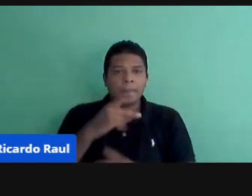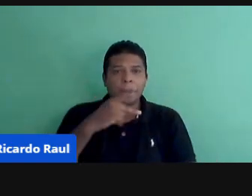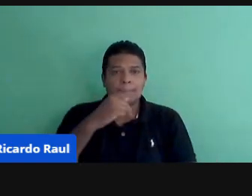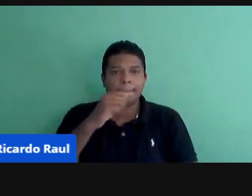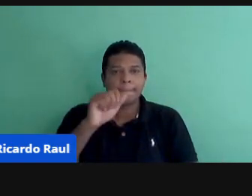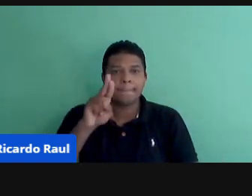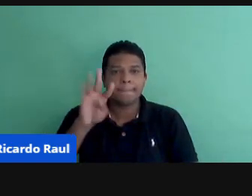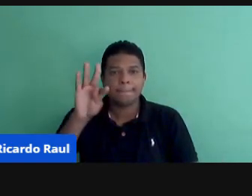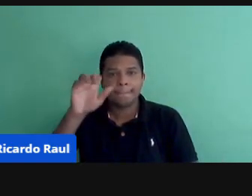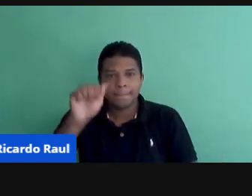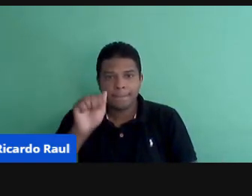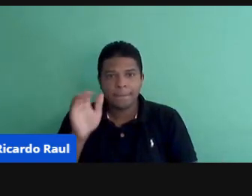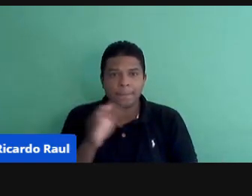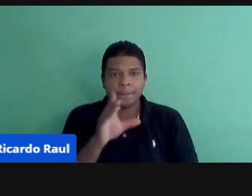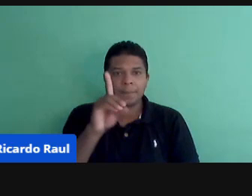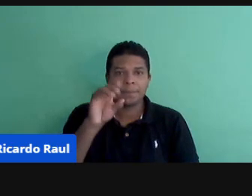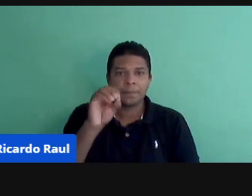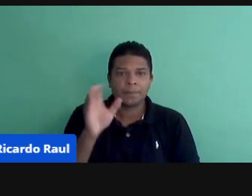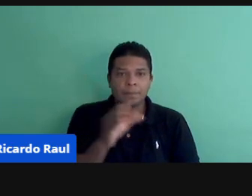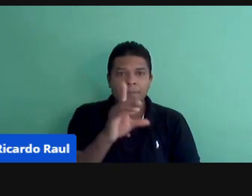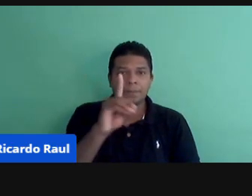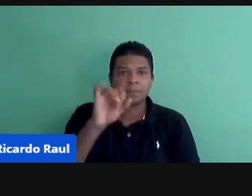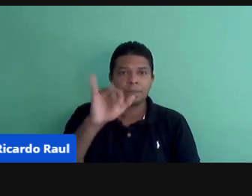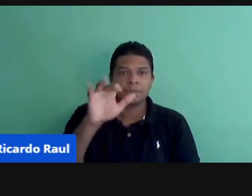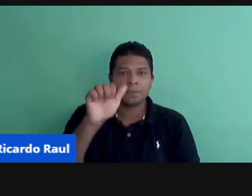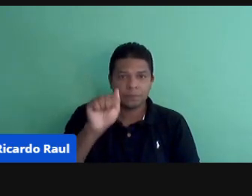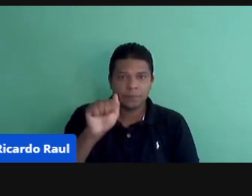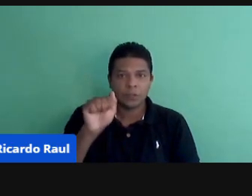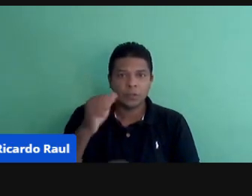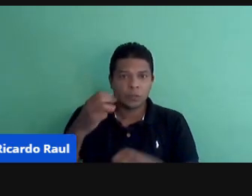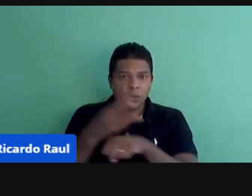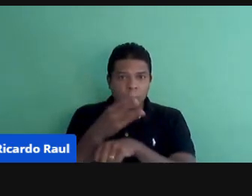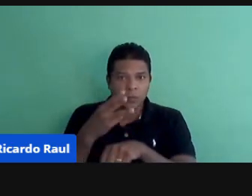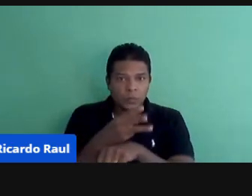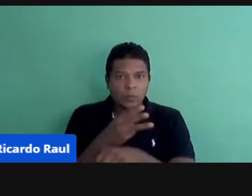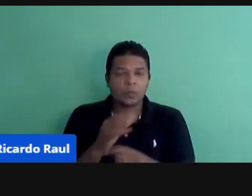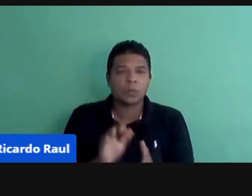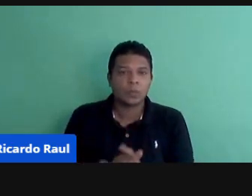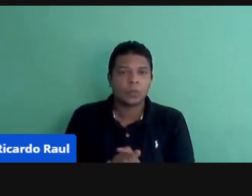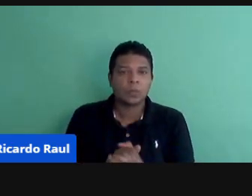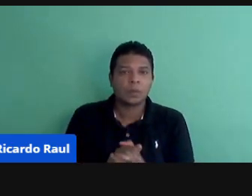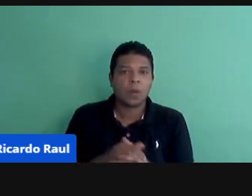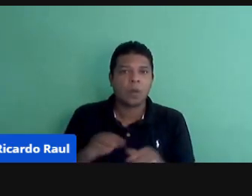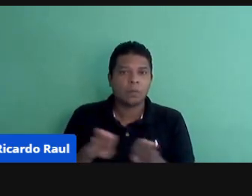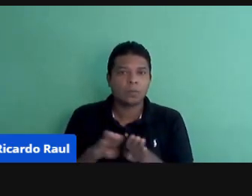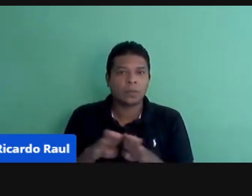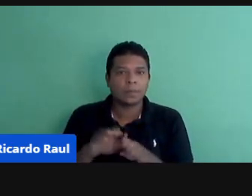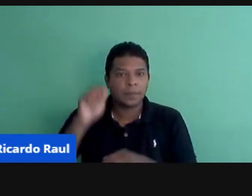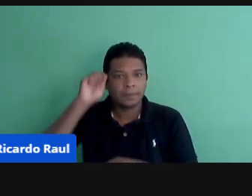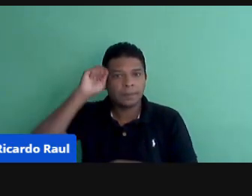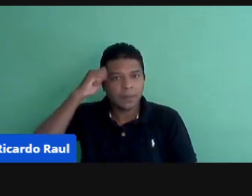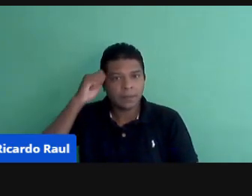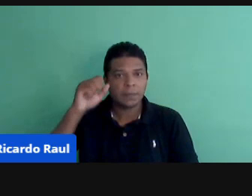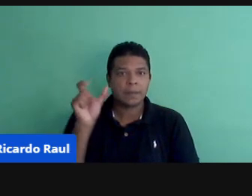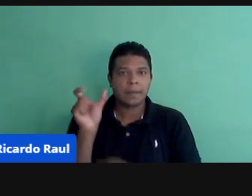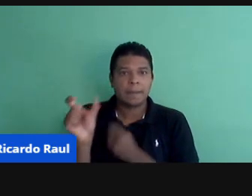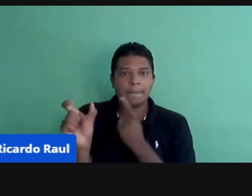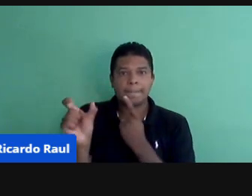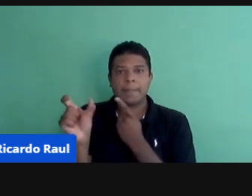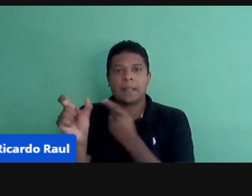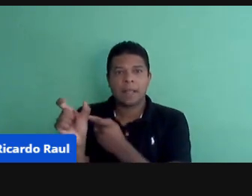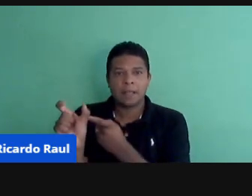até no WhatsApp eu coloco em negrito, né? E